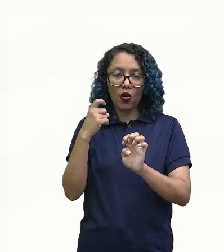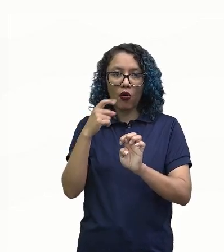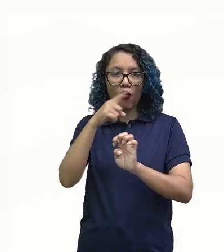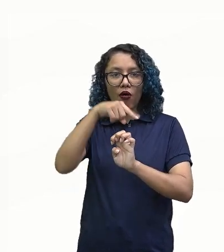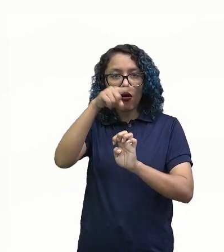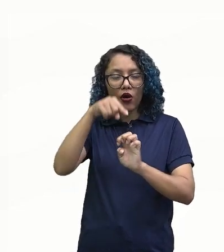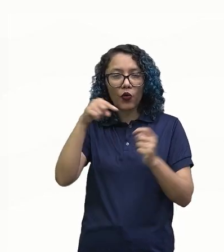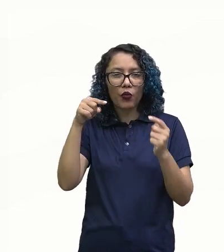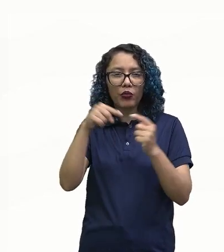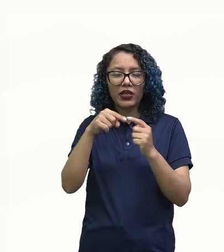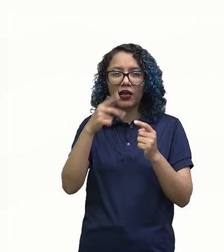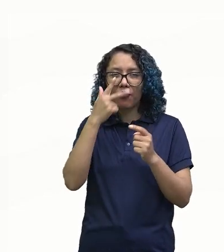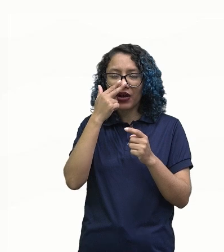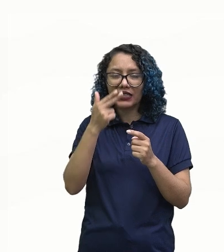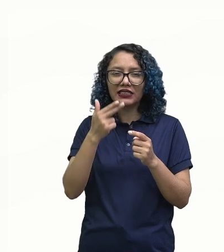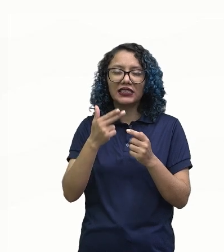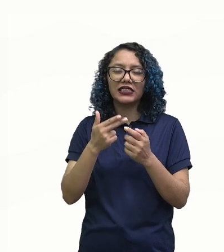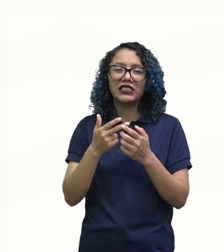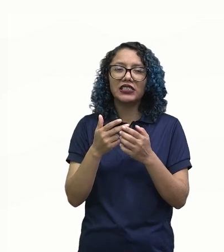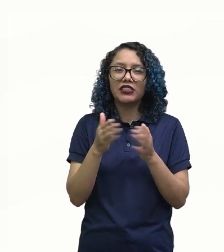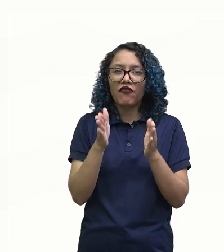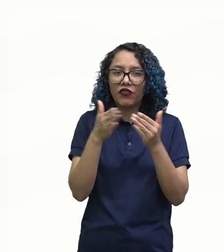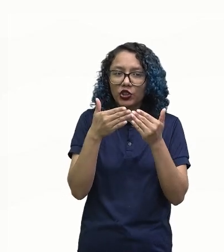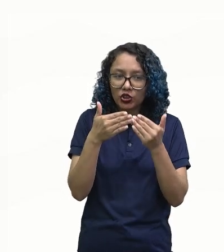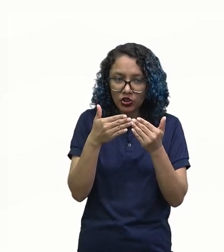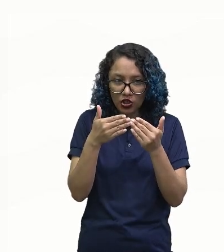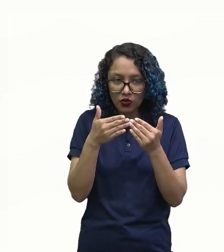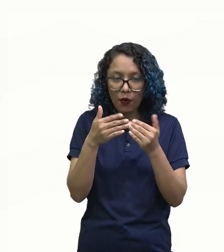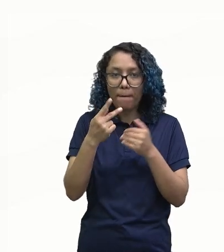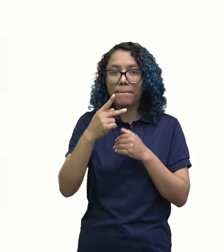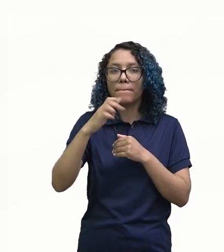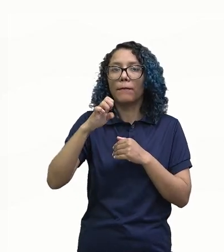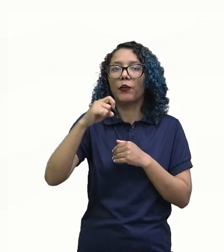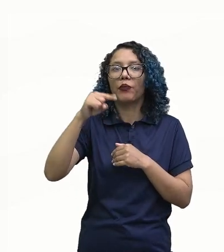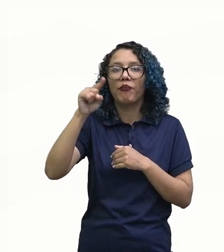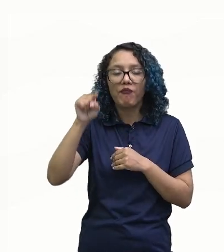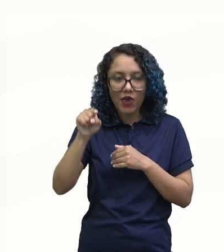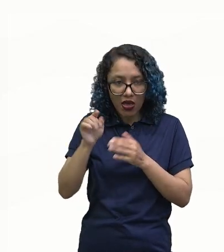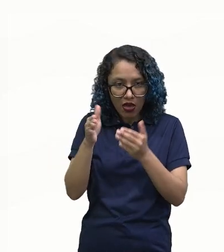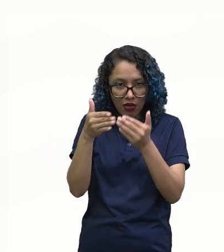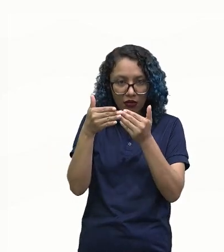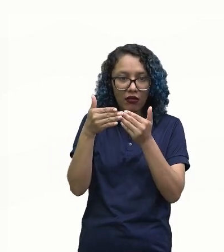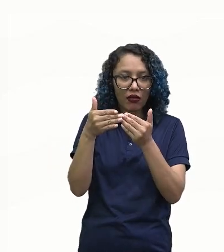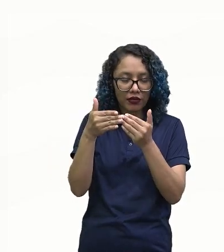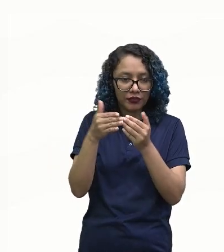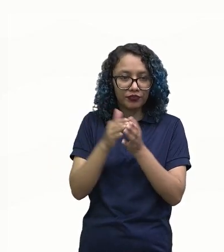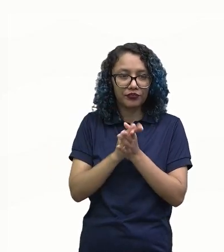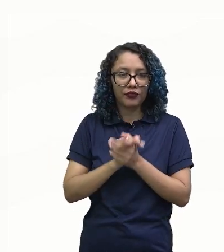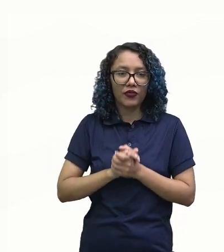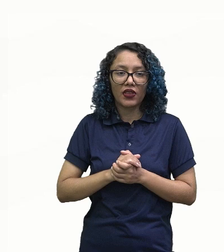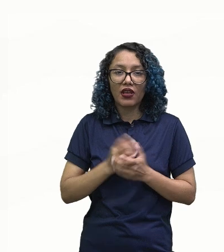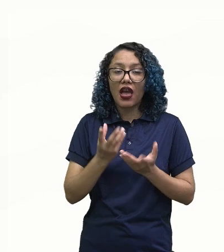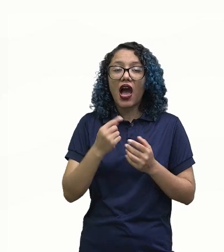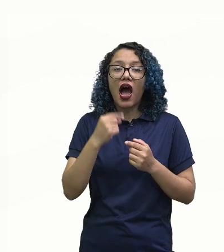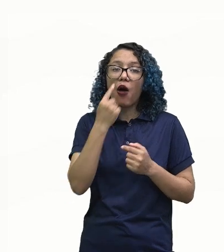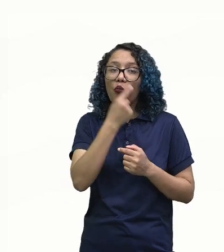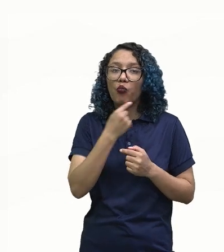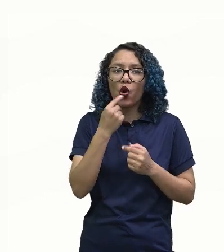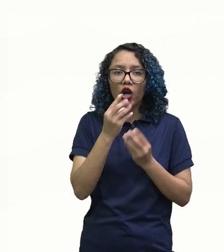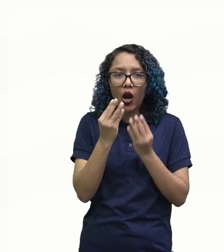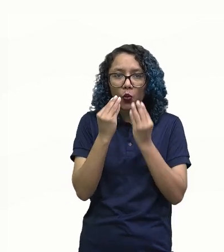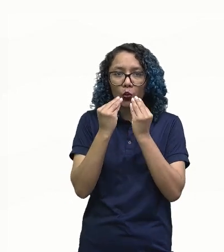acento ele é fechado. Então, eu falo pêssego, gênero. Então, observe que eu fecho um pouco a boca para